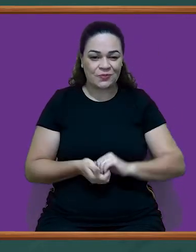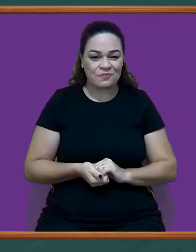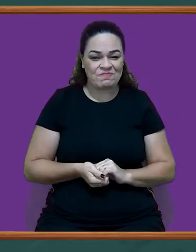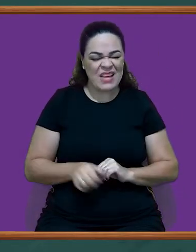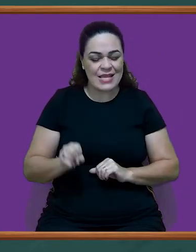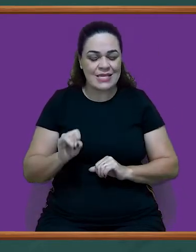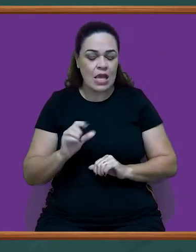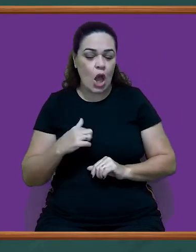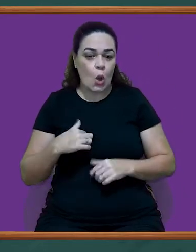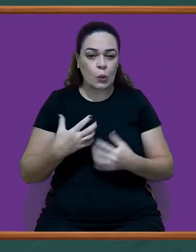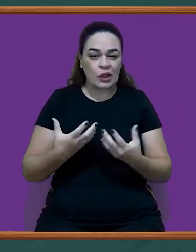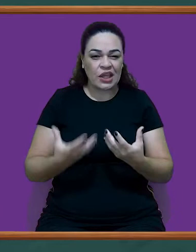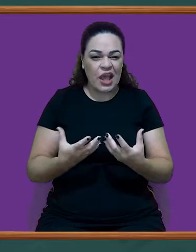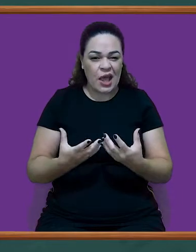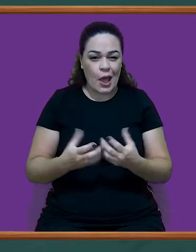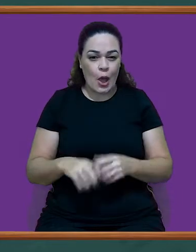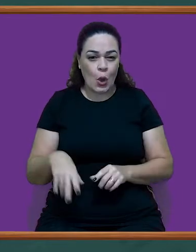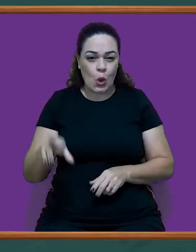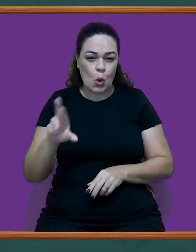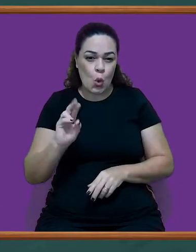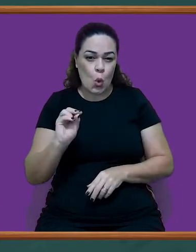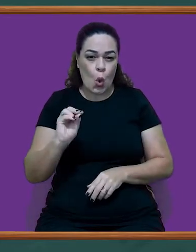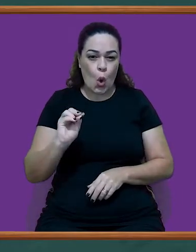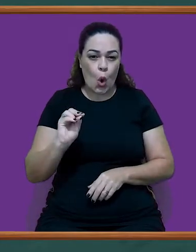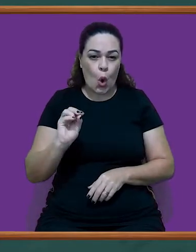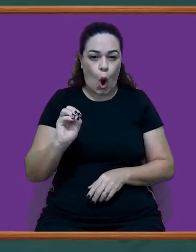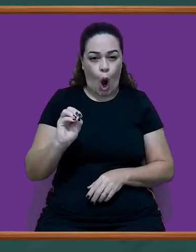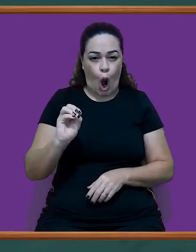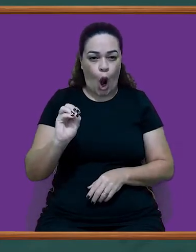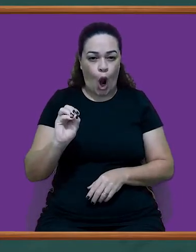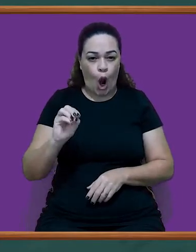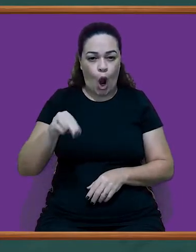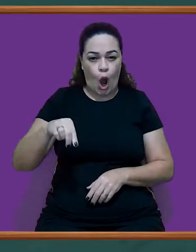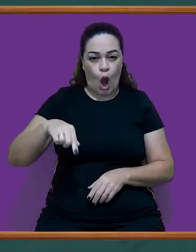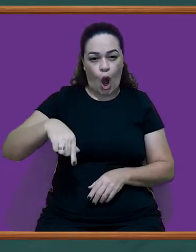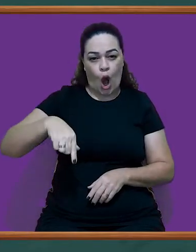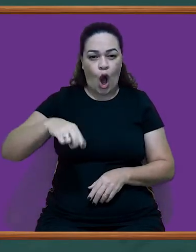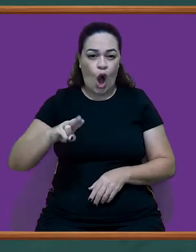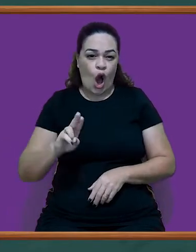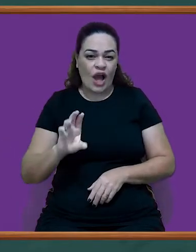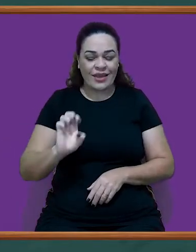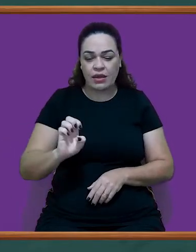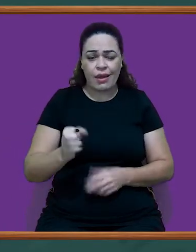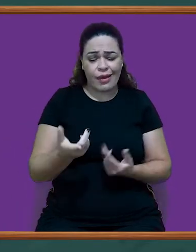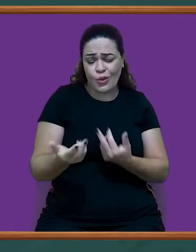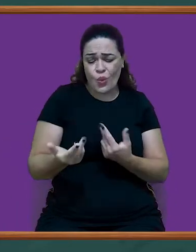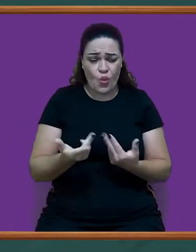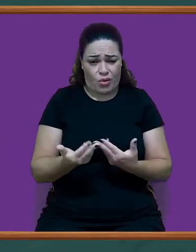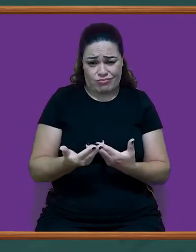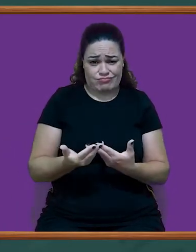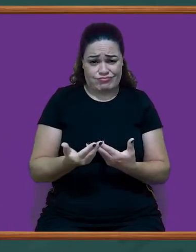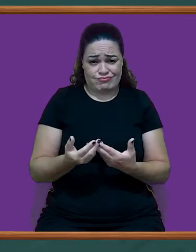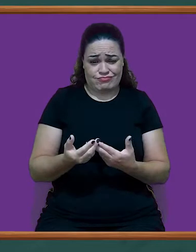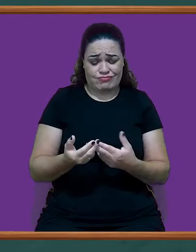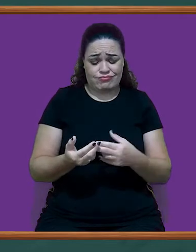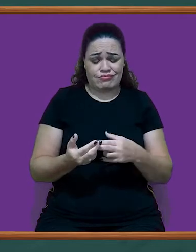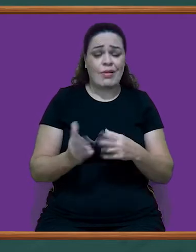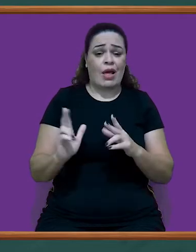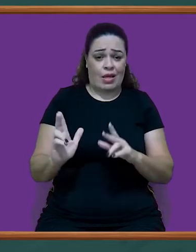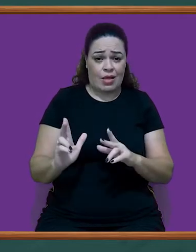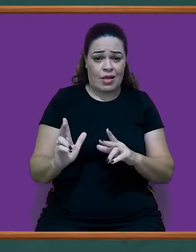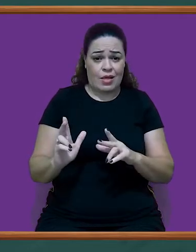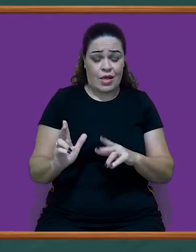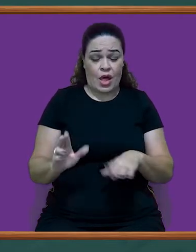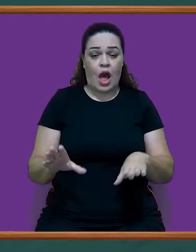eu quiser realizar o rock para ela da Dama é do mesmo jeito eu vou andar duas casas em direção